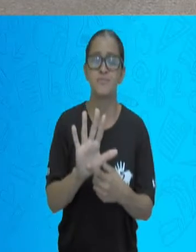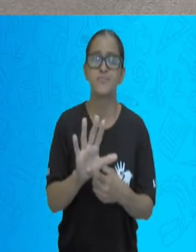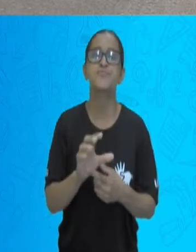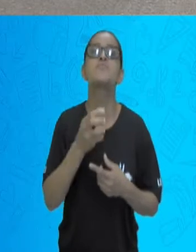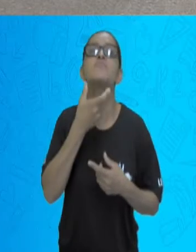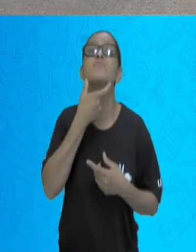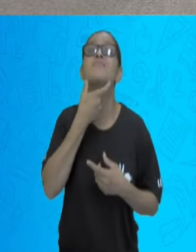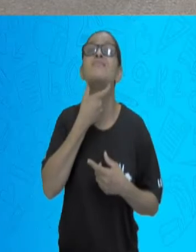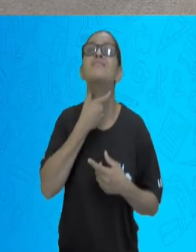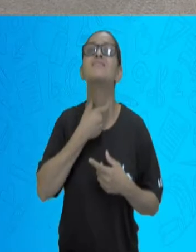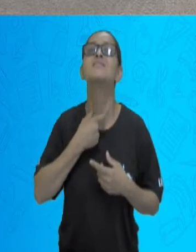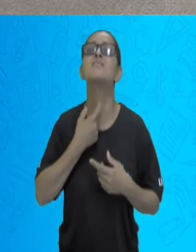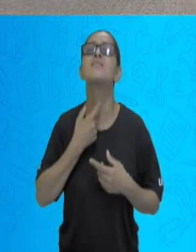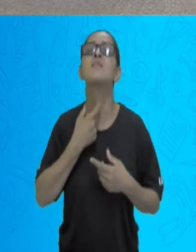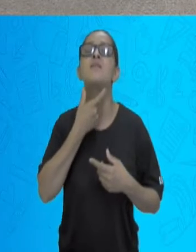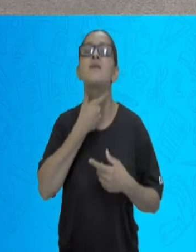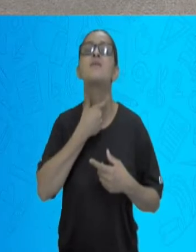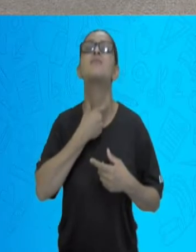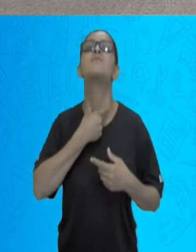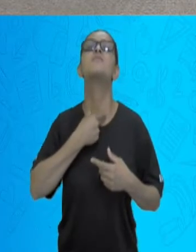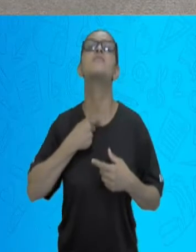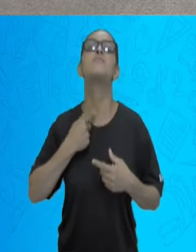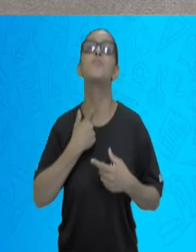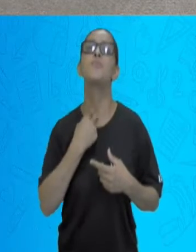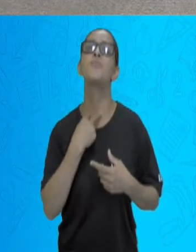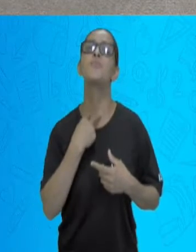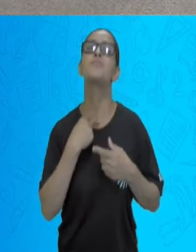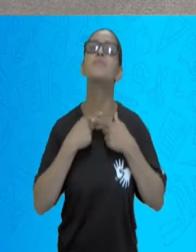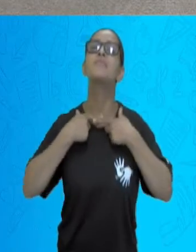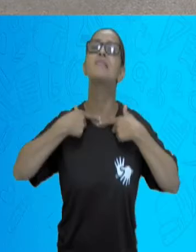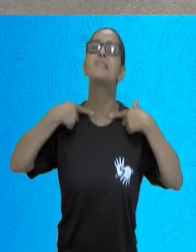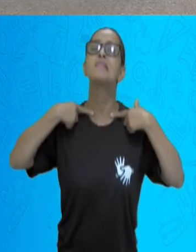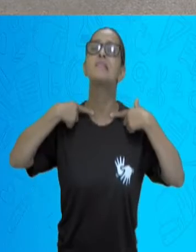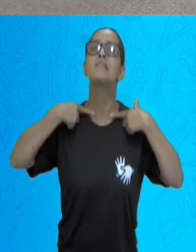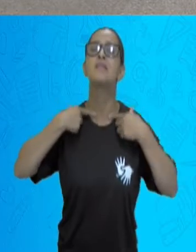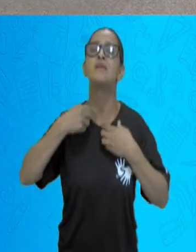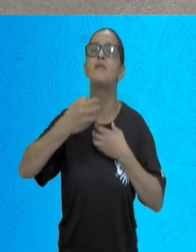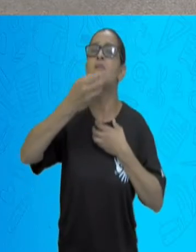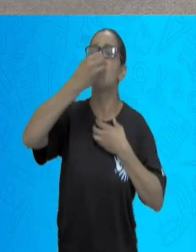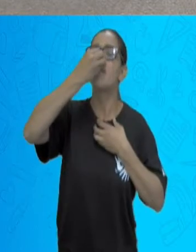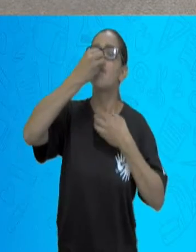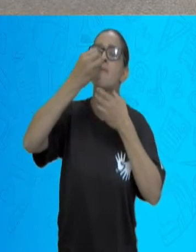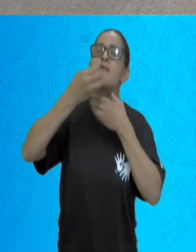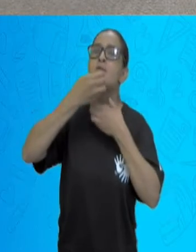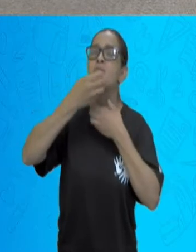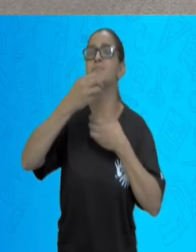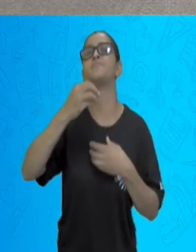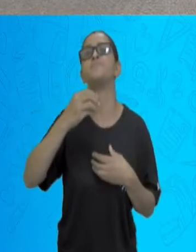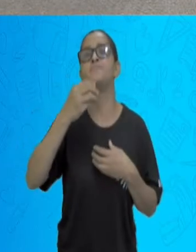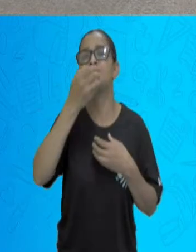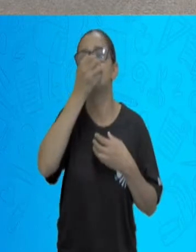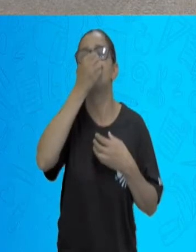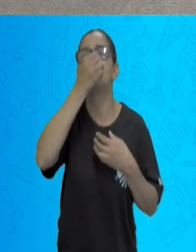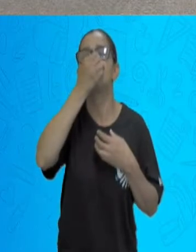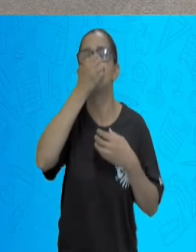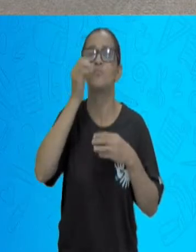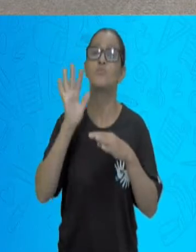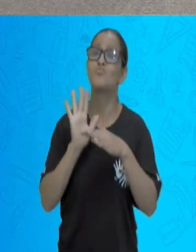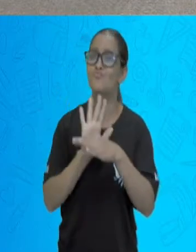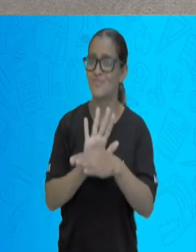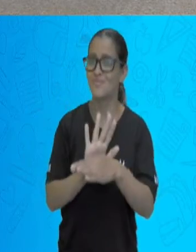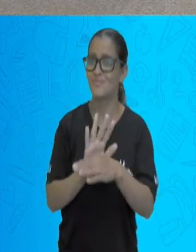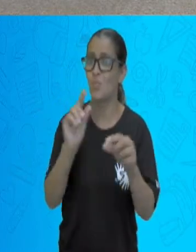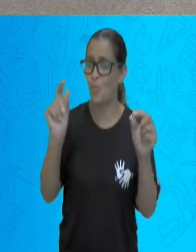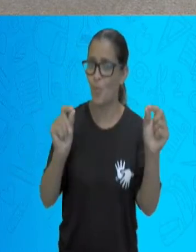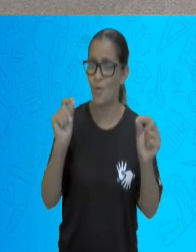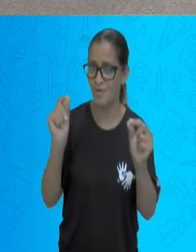colocado através desse processo de traqueostomia. É feita uma incisão, coloca-se o respirador, né?